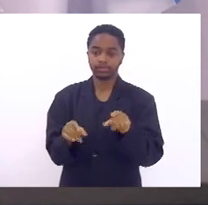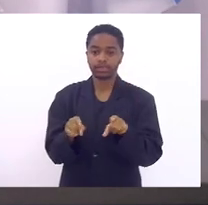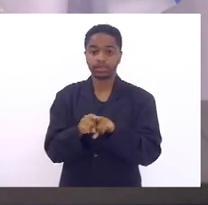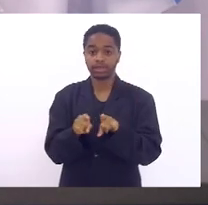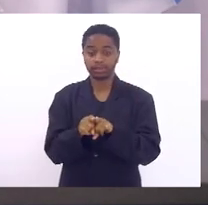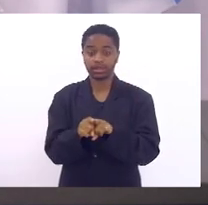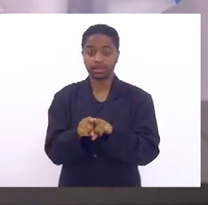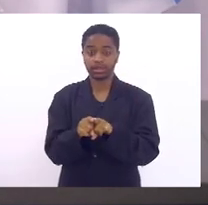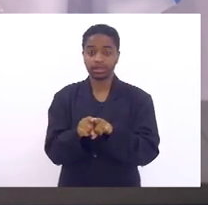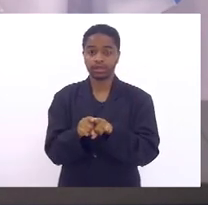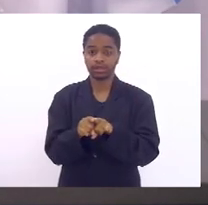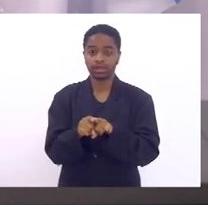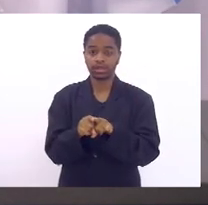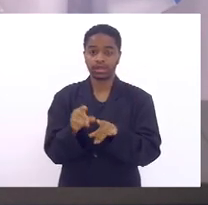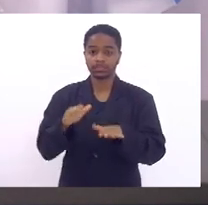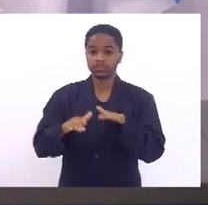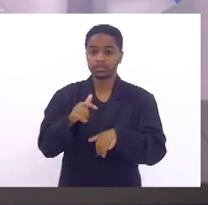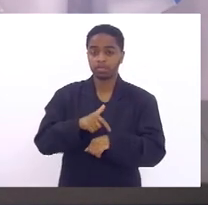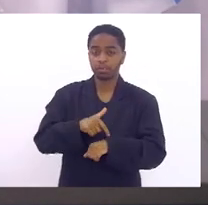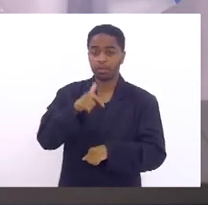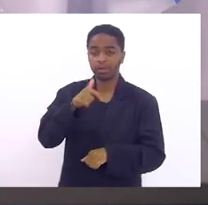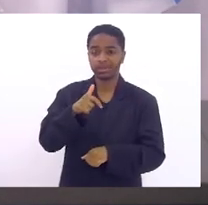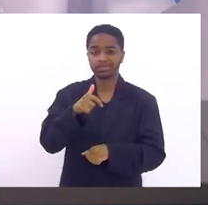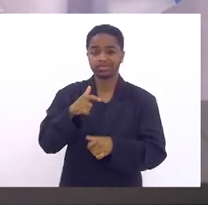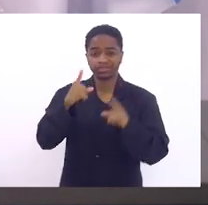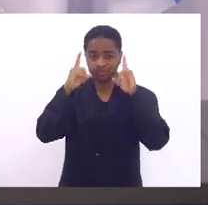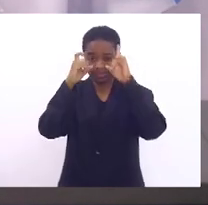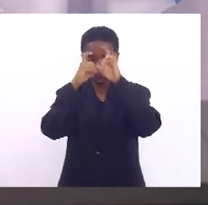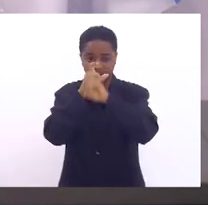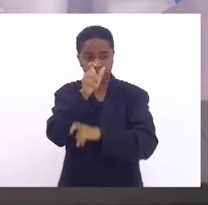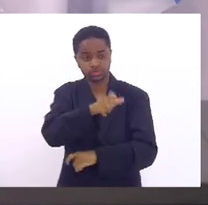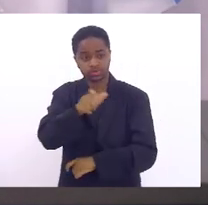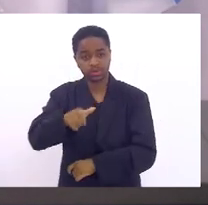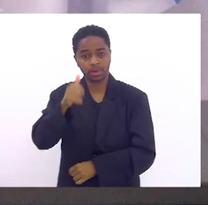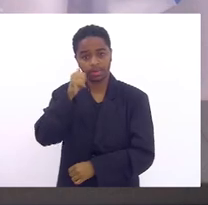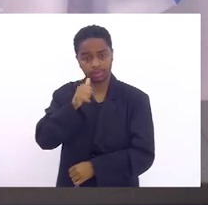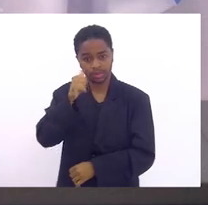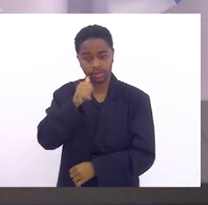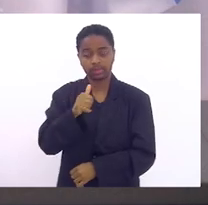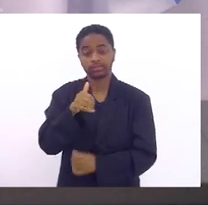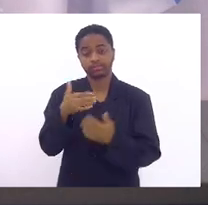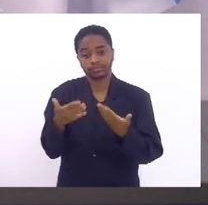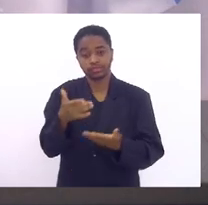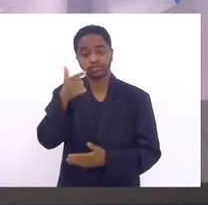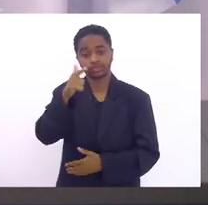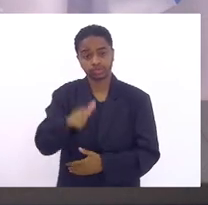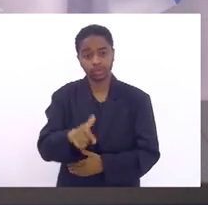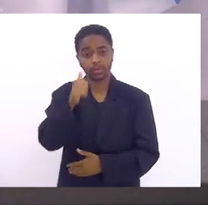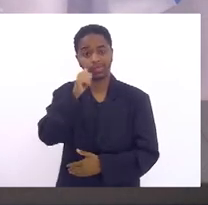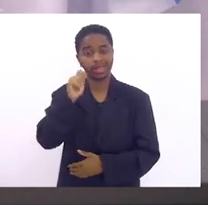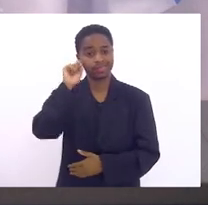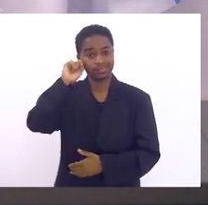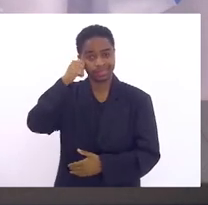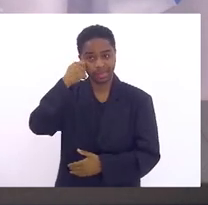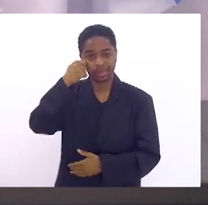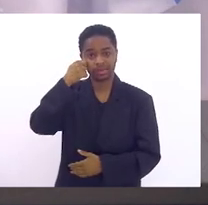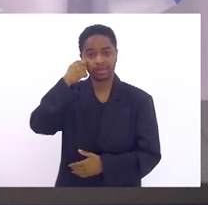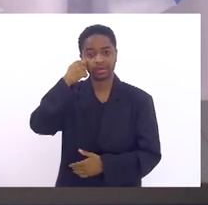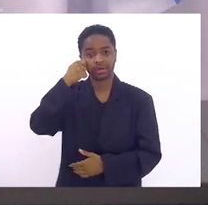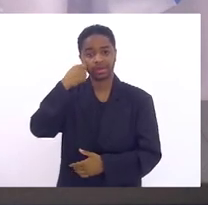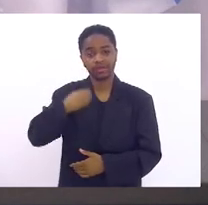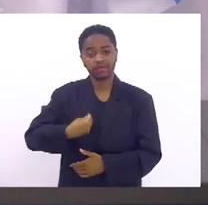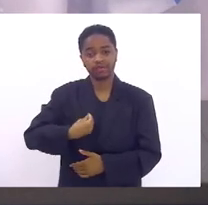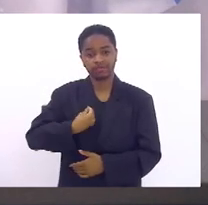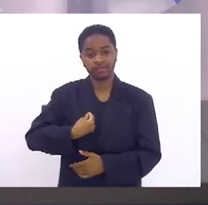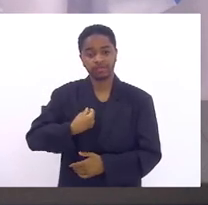de extrema eh drama pra vida dessas mulheres também de novo as mulheres negras negras numa situação